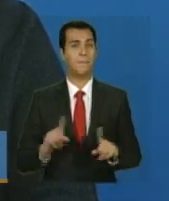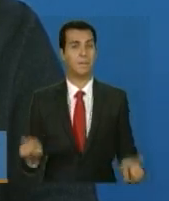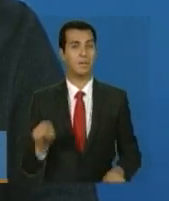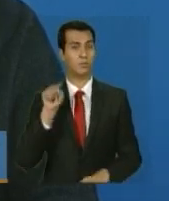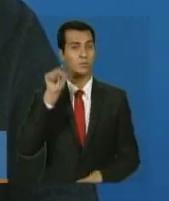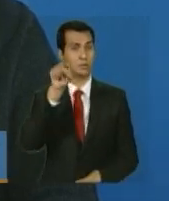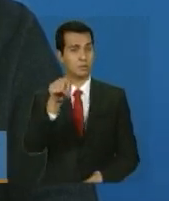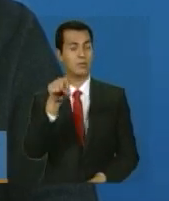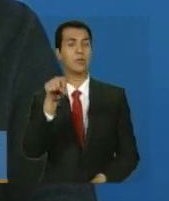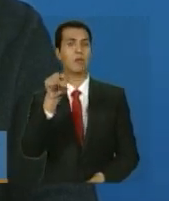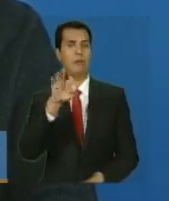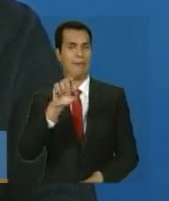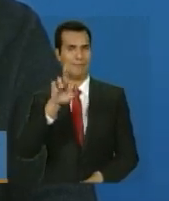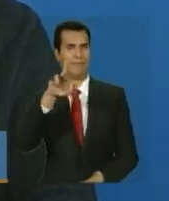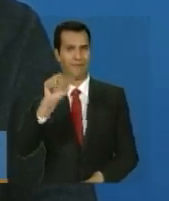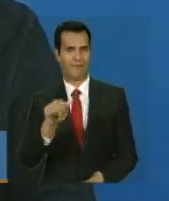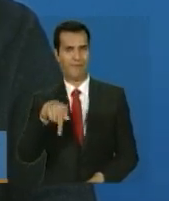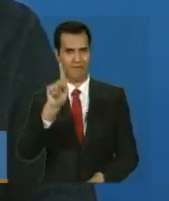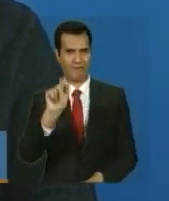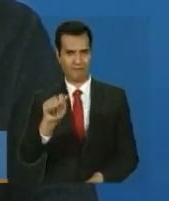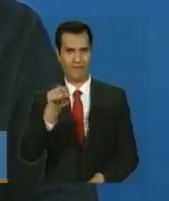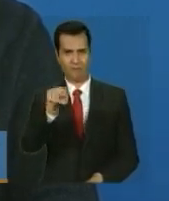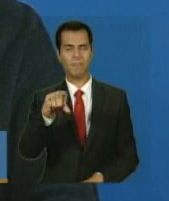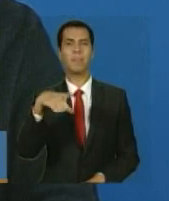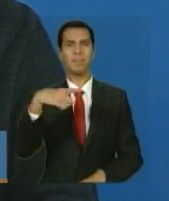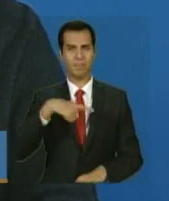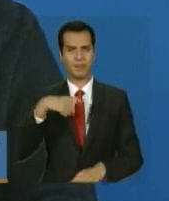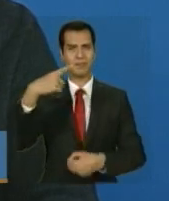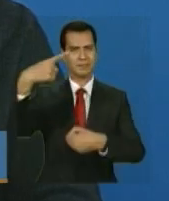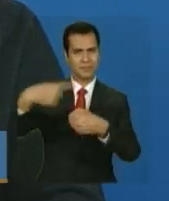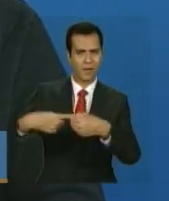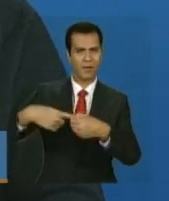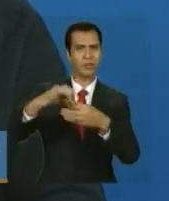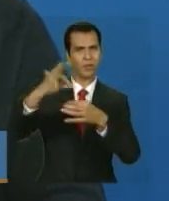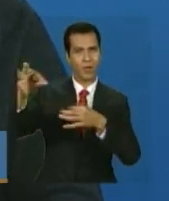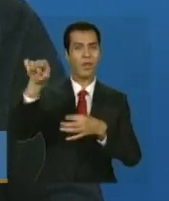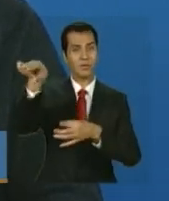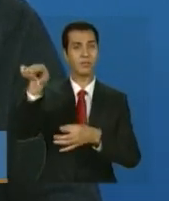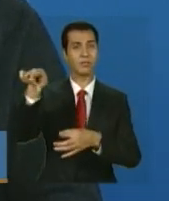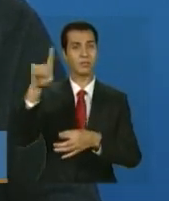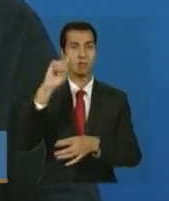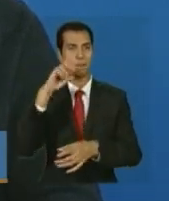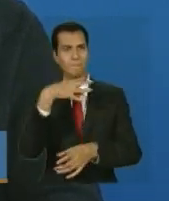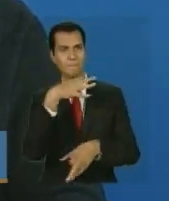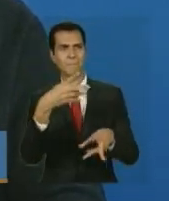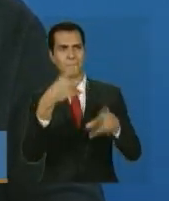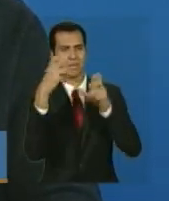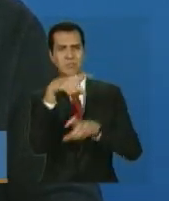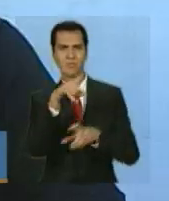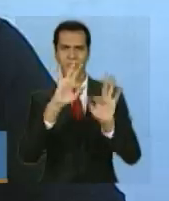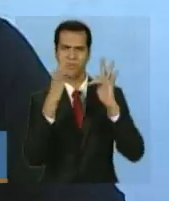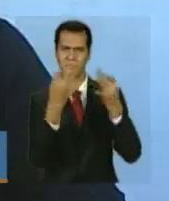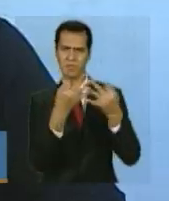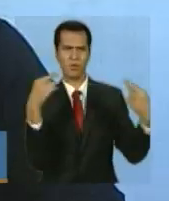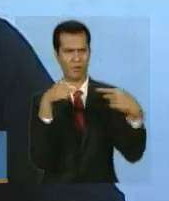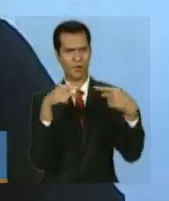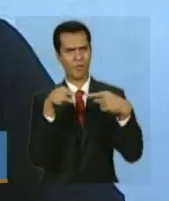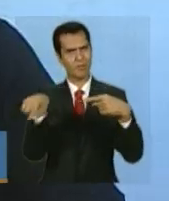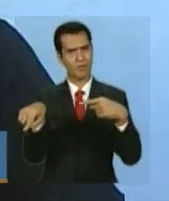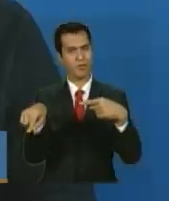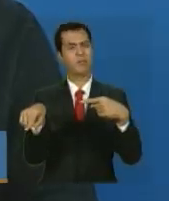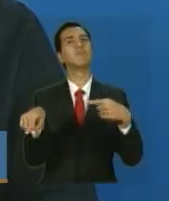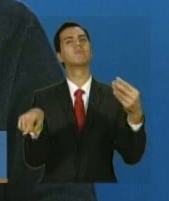município, que está diante de uma família que se enquadra em algum desses grupos, fique esperando. Nós já temos as